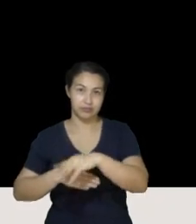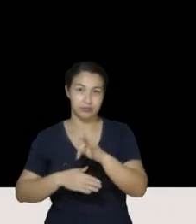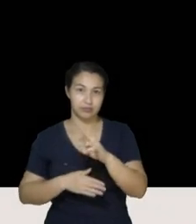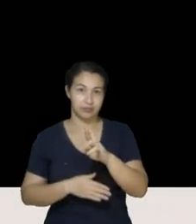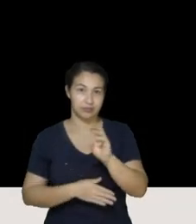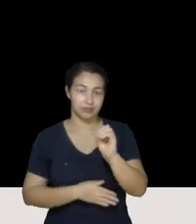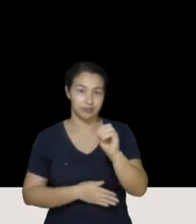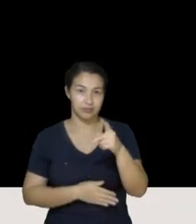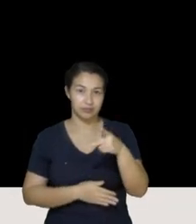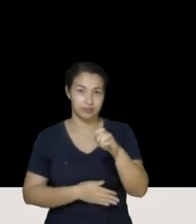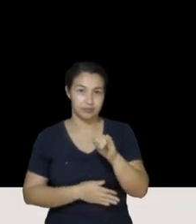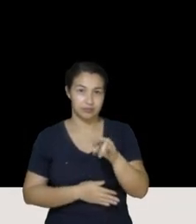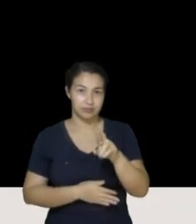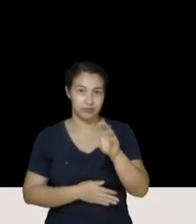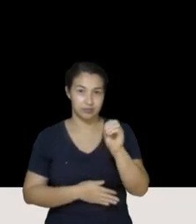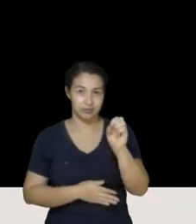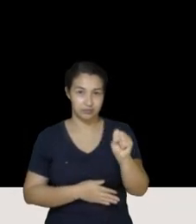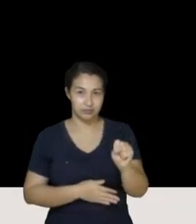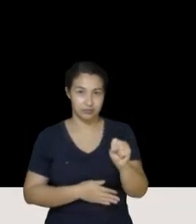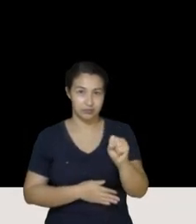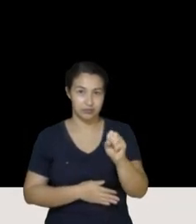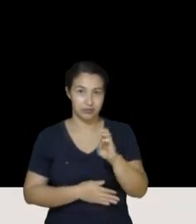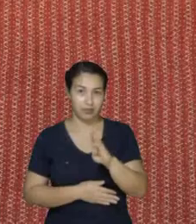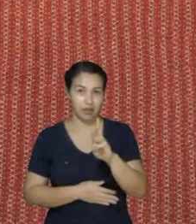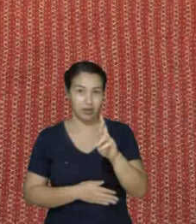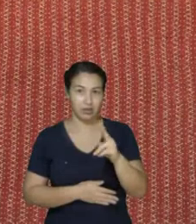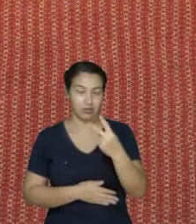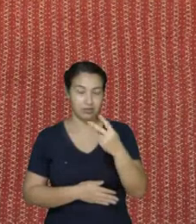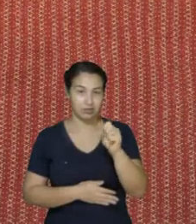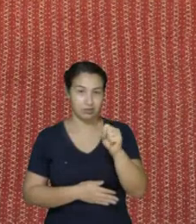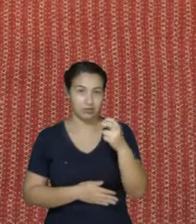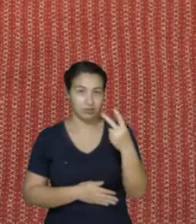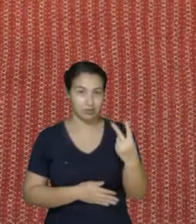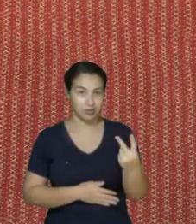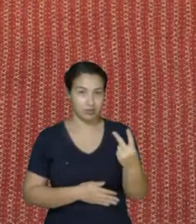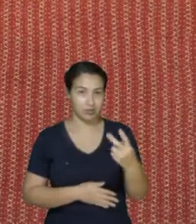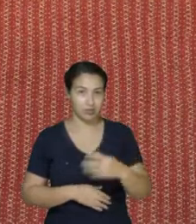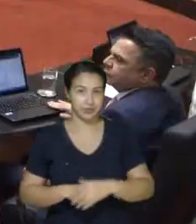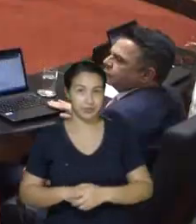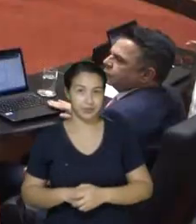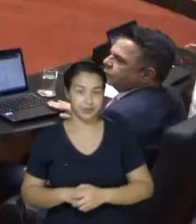à BR-280. Com a palavra, o autor.